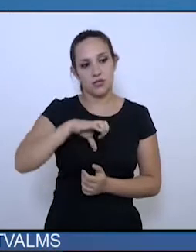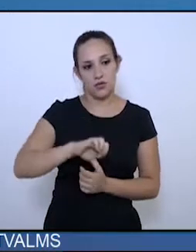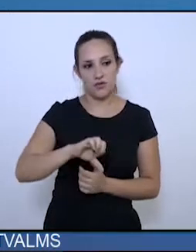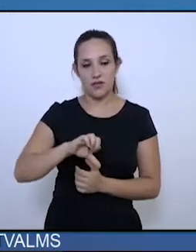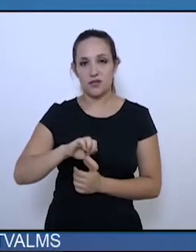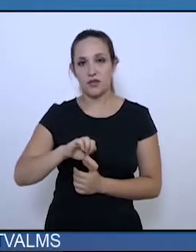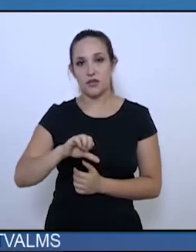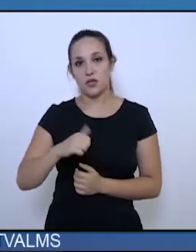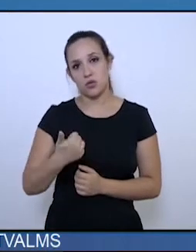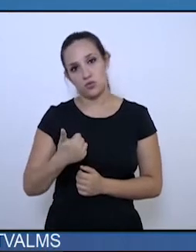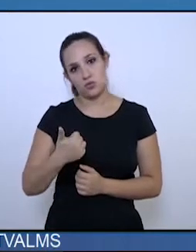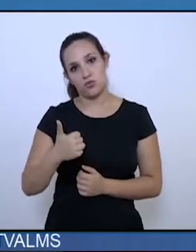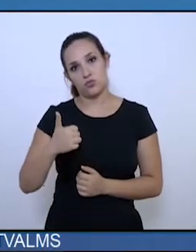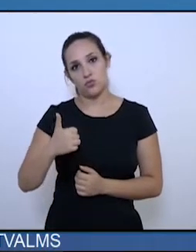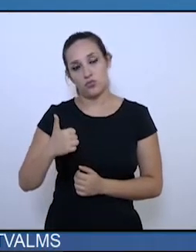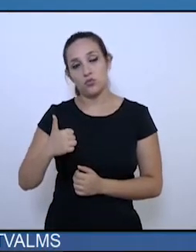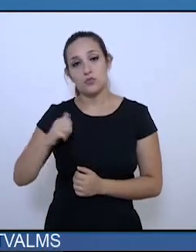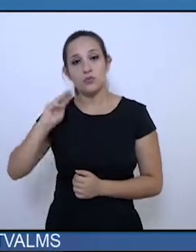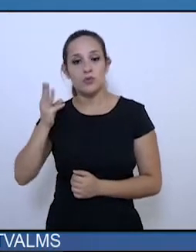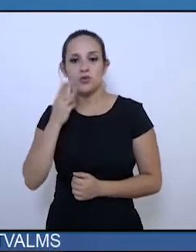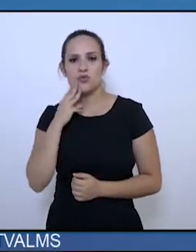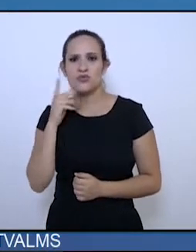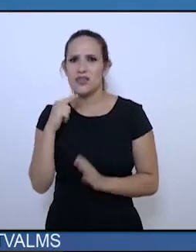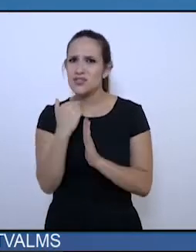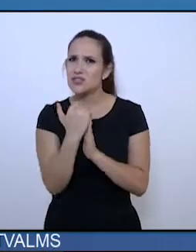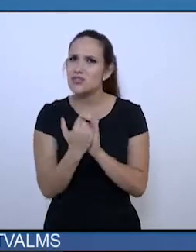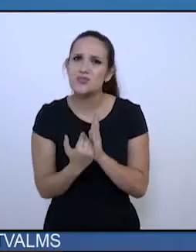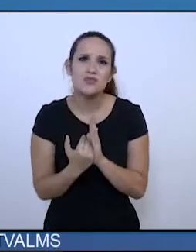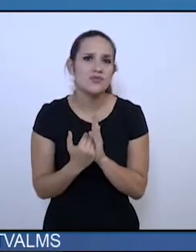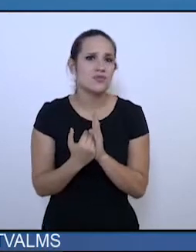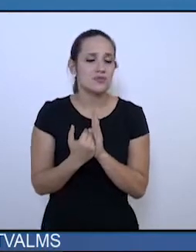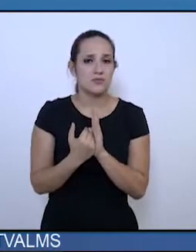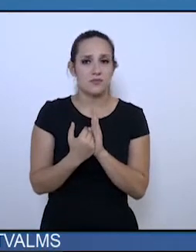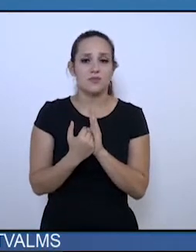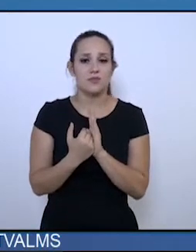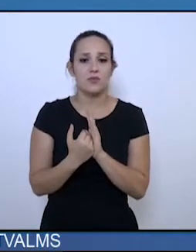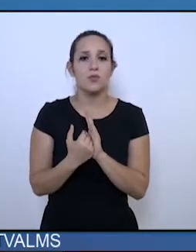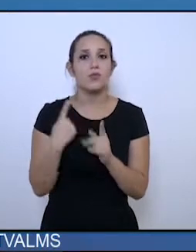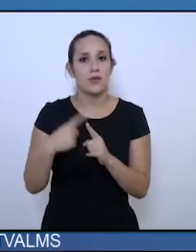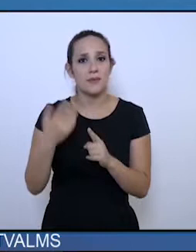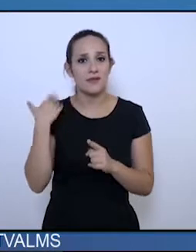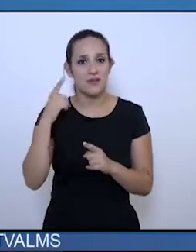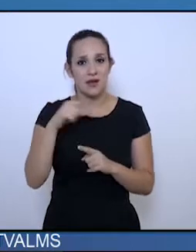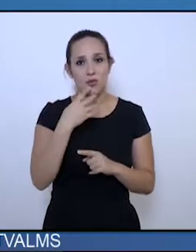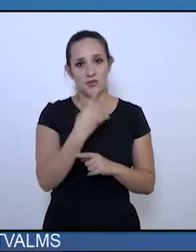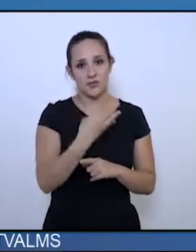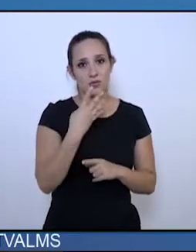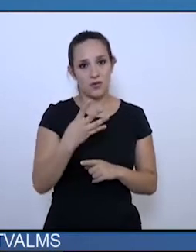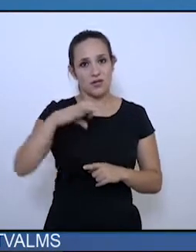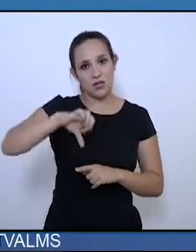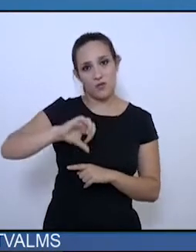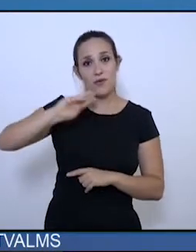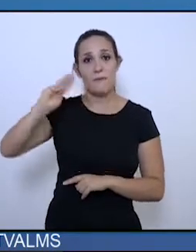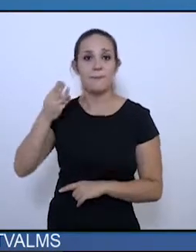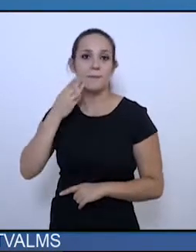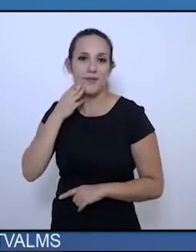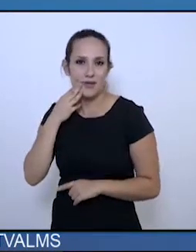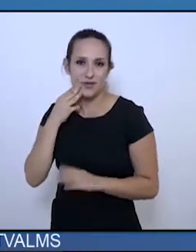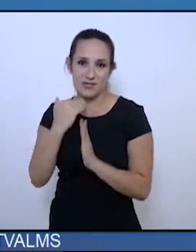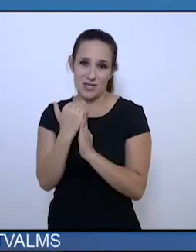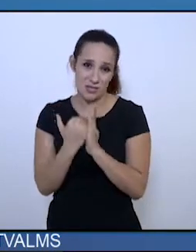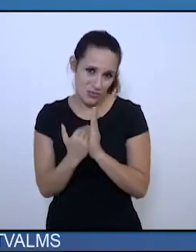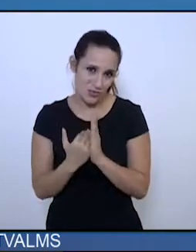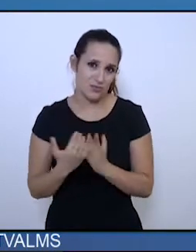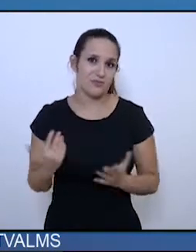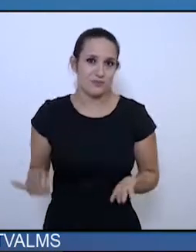391,5 milhões, uma redução de 16% frente aos 449 de investimento previsto em 2017. A grande